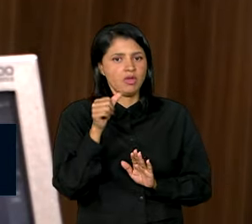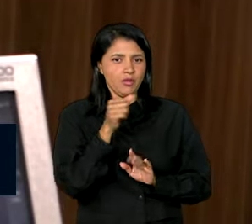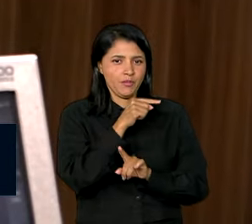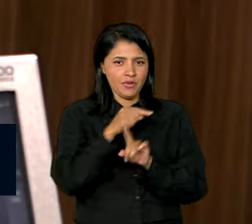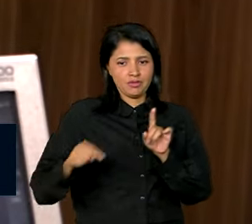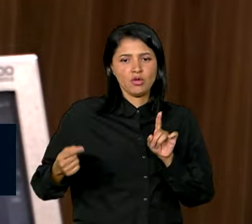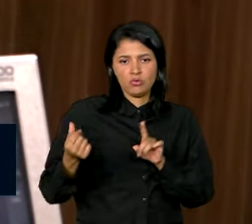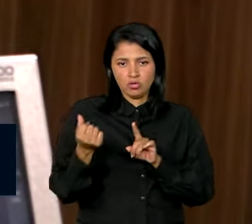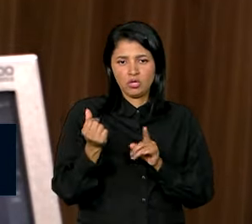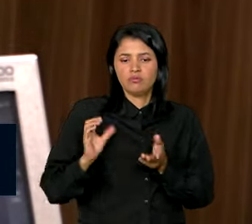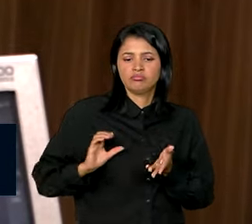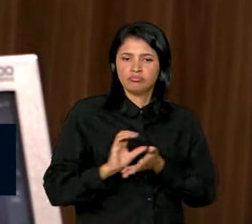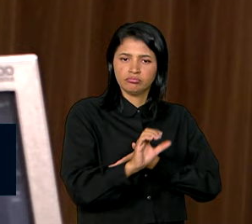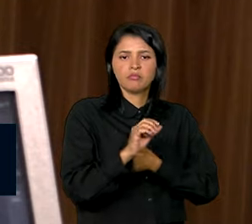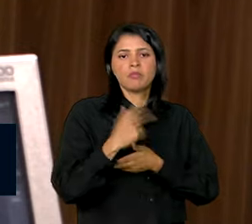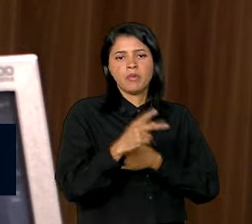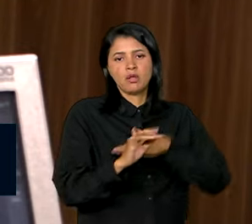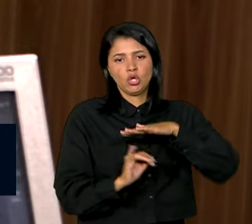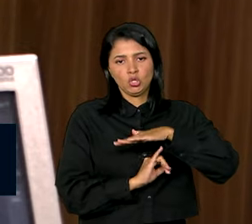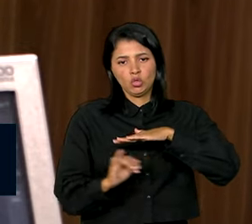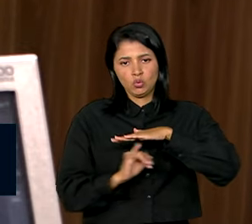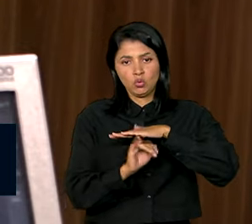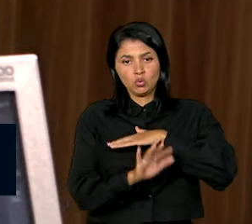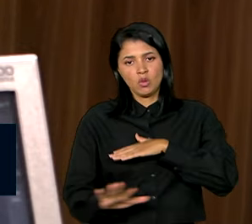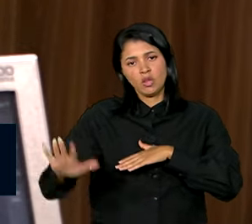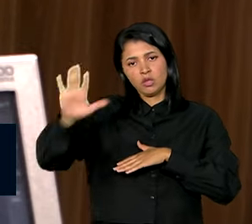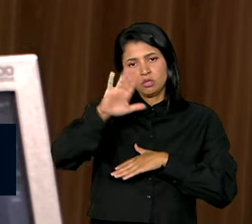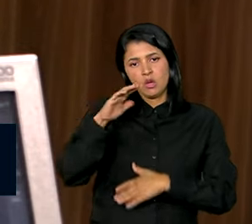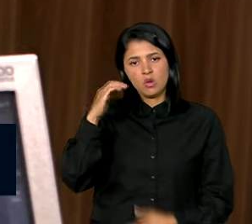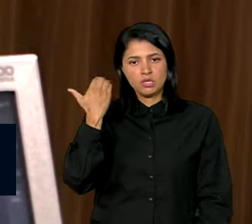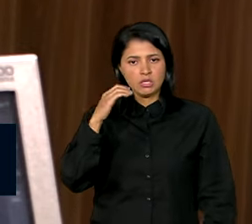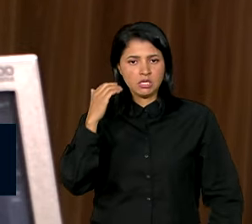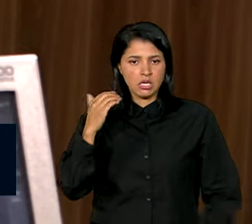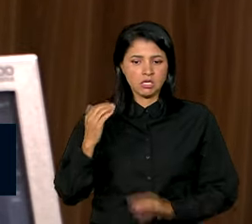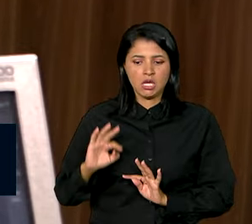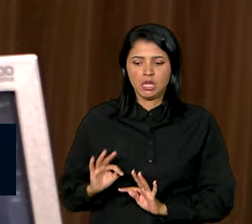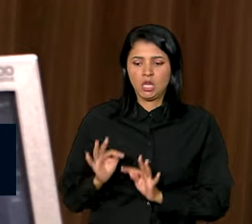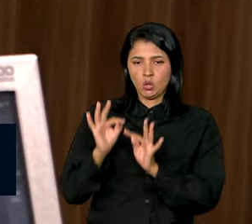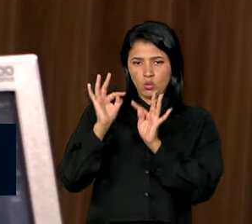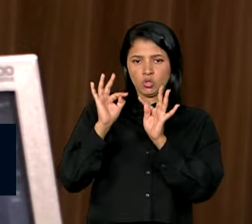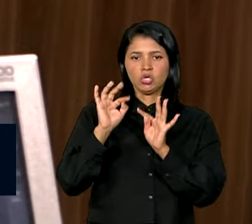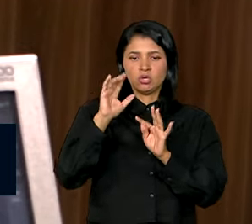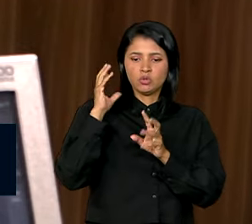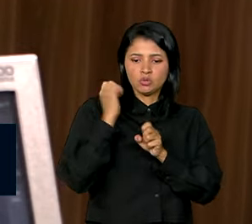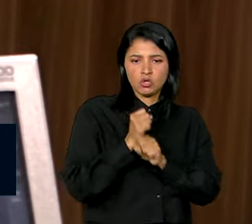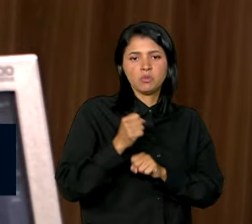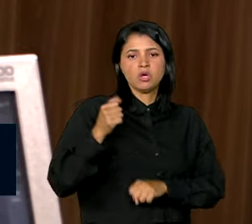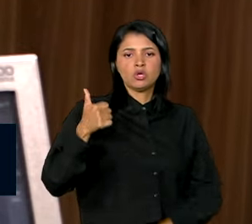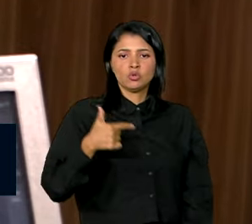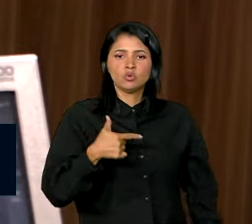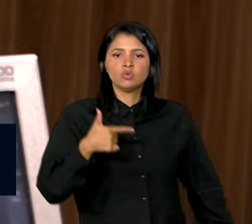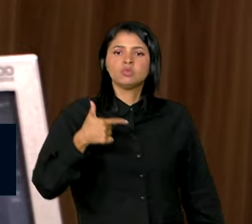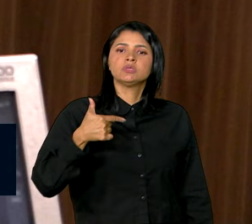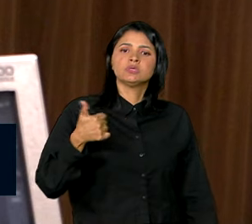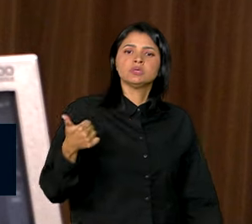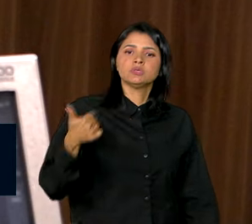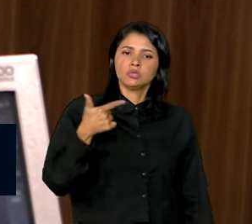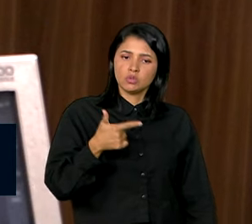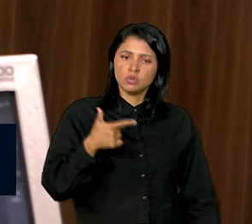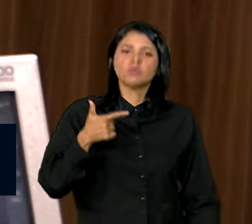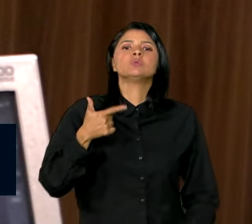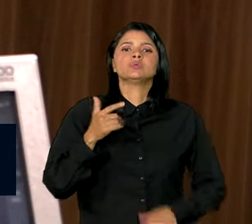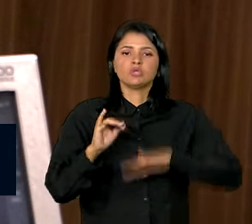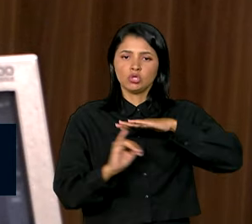desses recursos vão ser para o Instituto Nacional de Ciência e Tecnologia. Nós temos 202 institutos nacionais de ciência e tecnologia